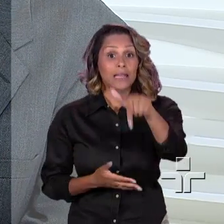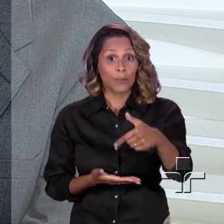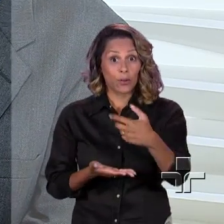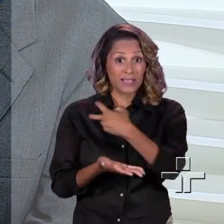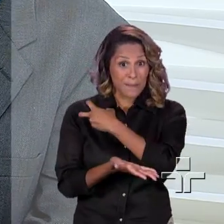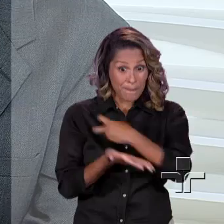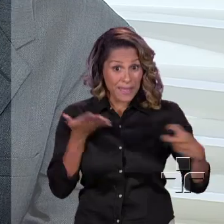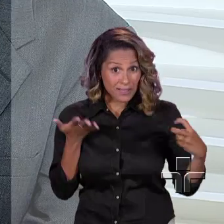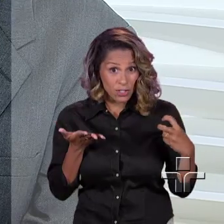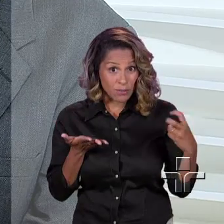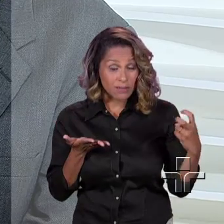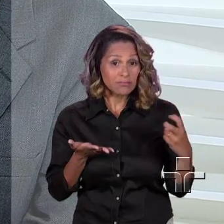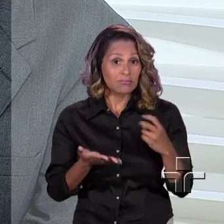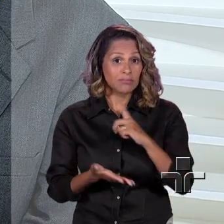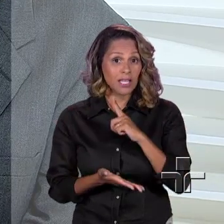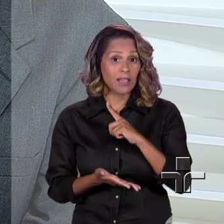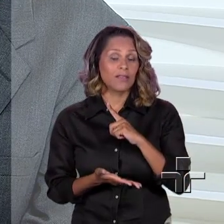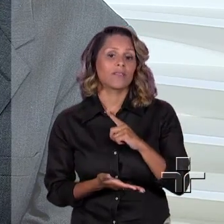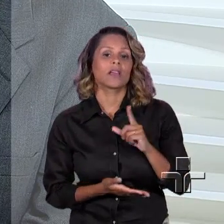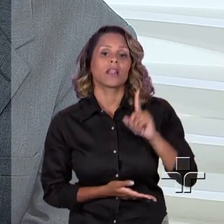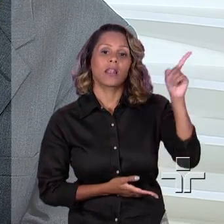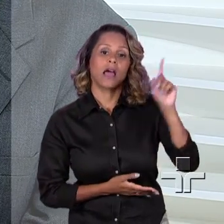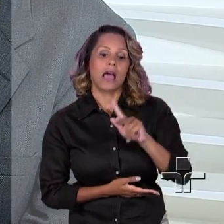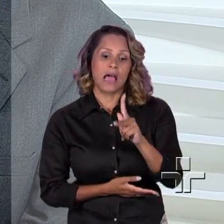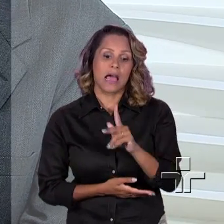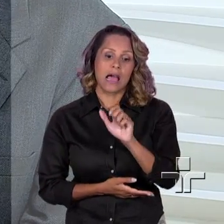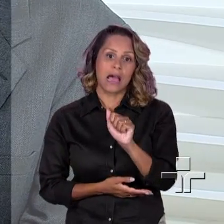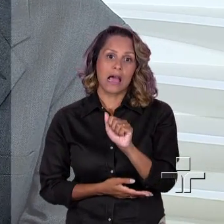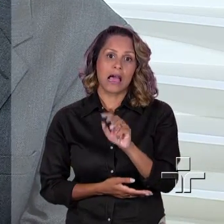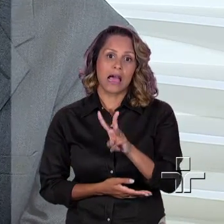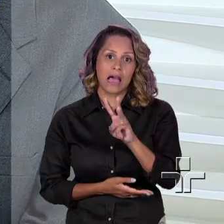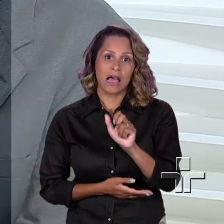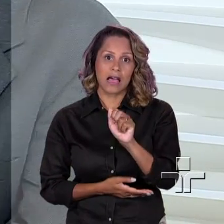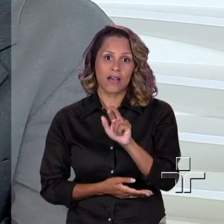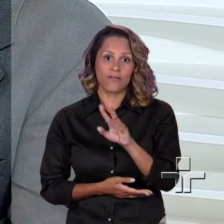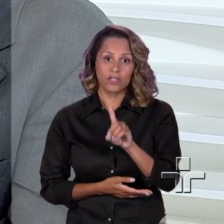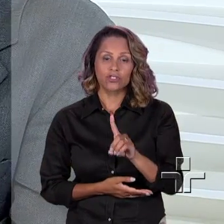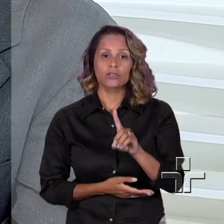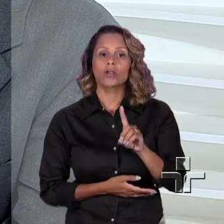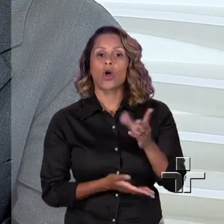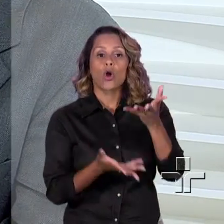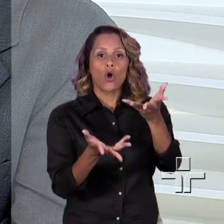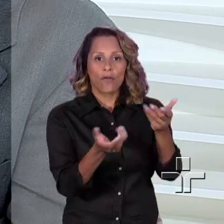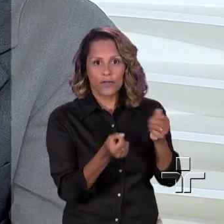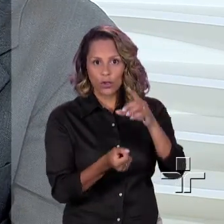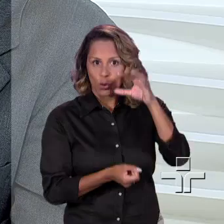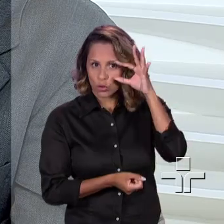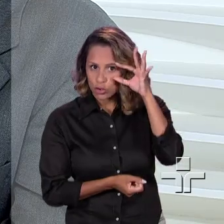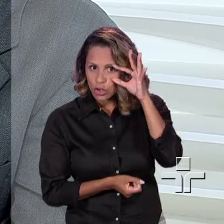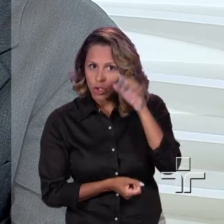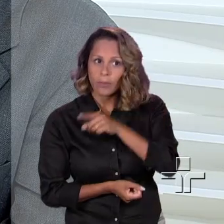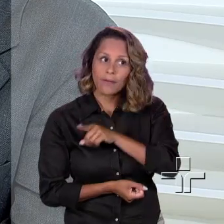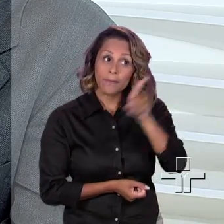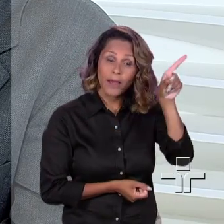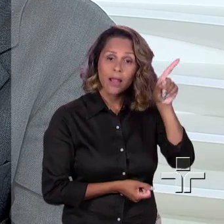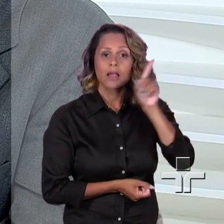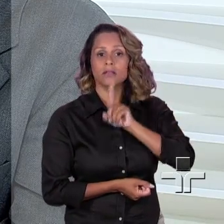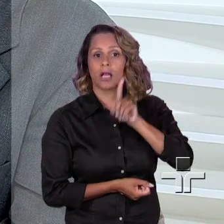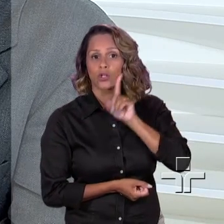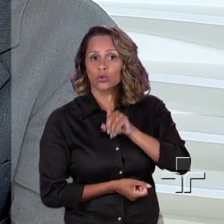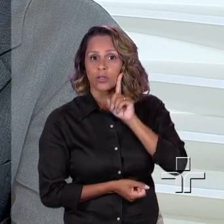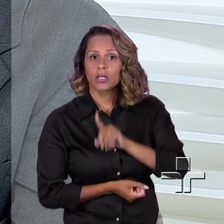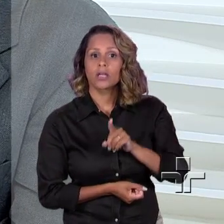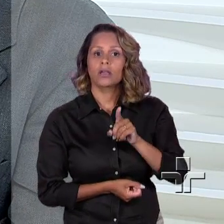ela foi chamada pelo Harvard para fazer uma conferência, na verdade 2 conferências, e ela me pediu a possibilidade de organizar